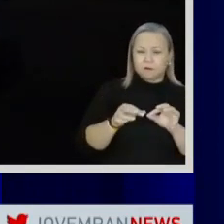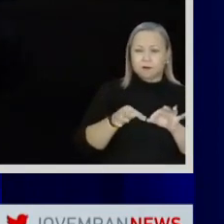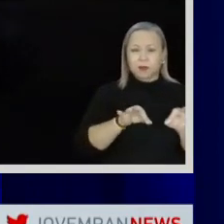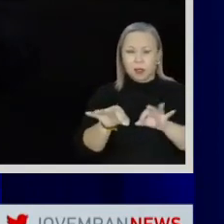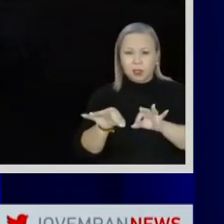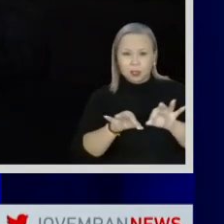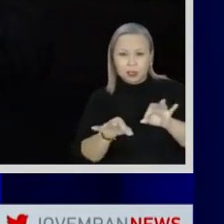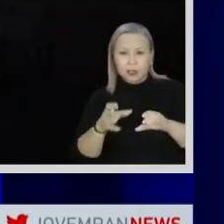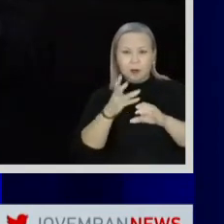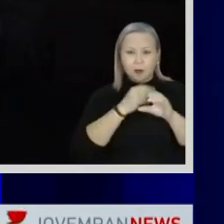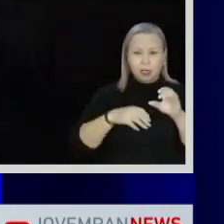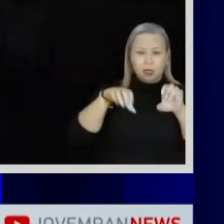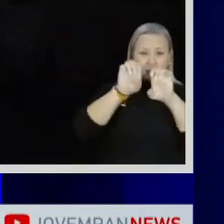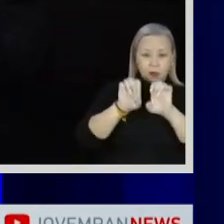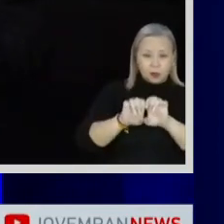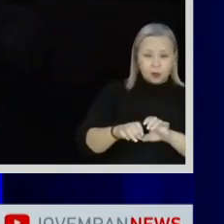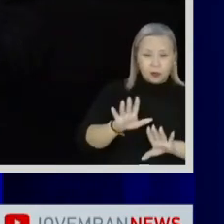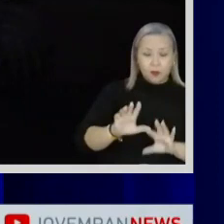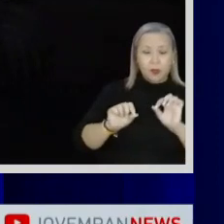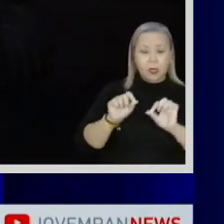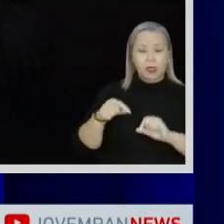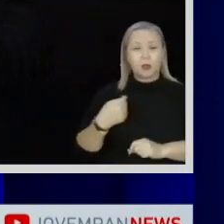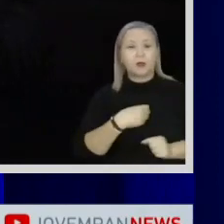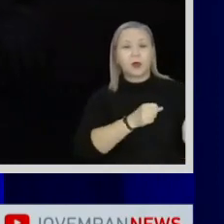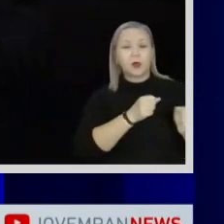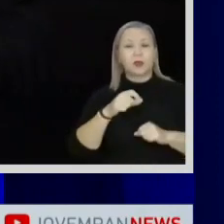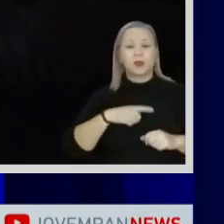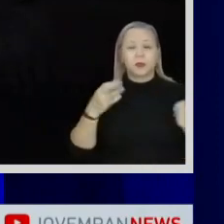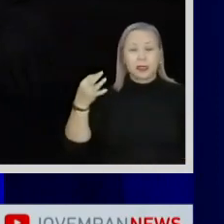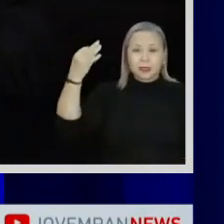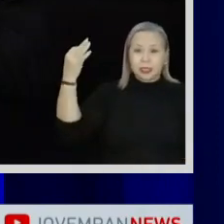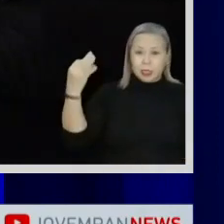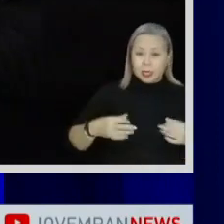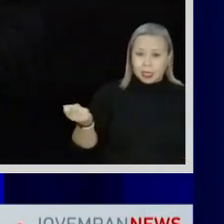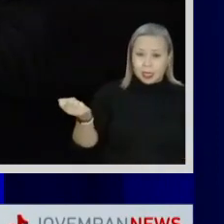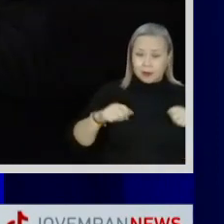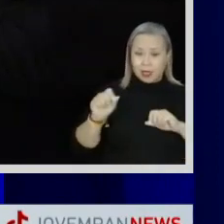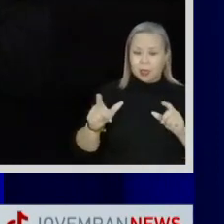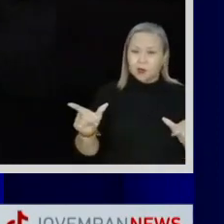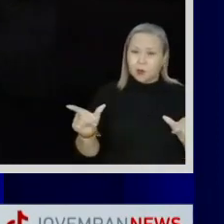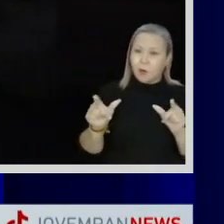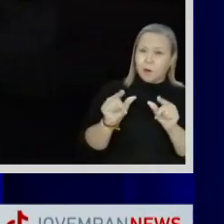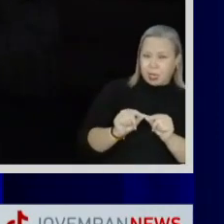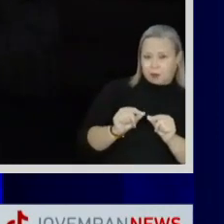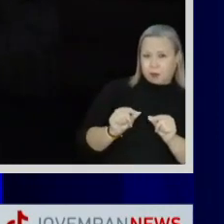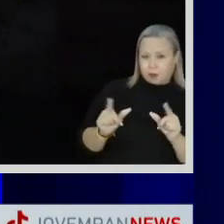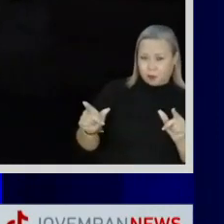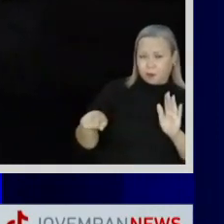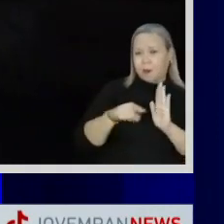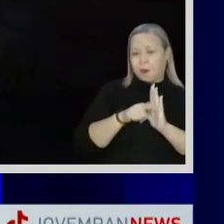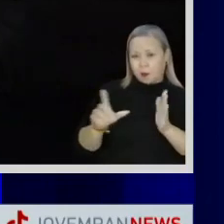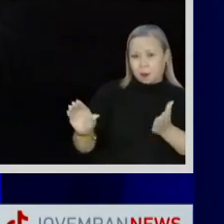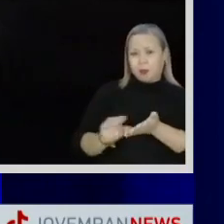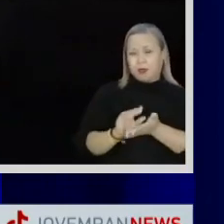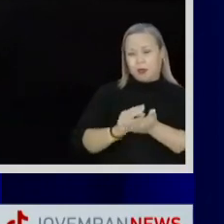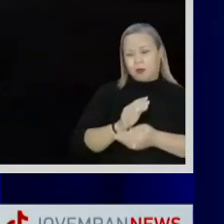foi aprovada durante o governo Temer. E ela basicamente diz o seguinte: a presidência de empresas estatais não deve